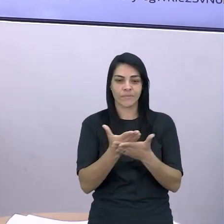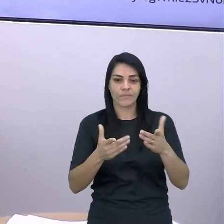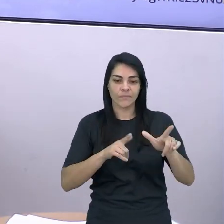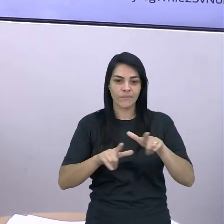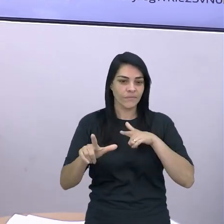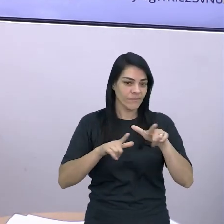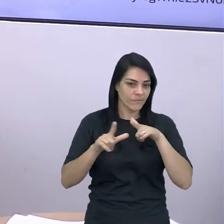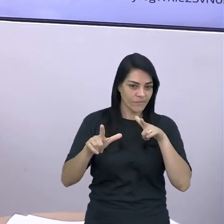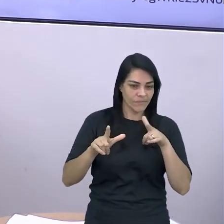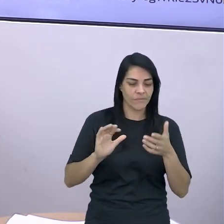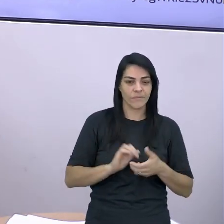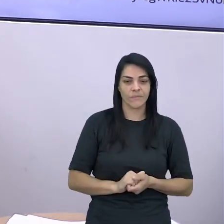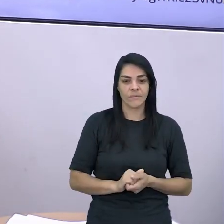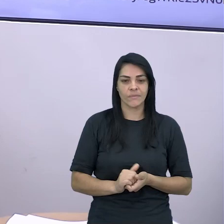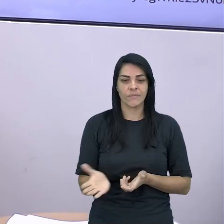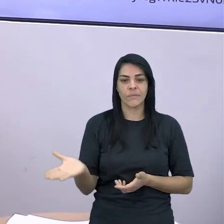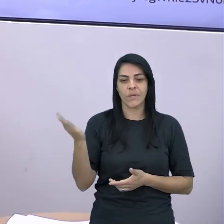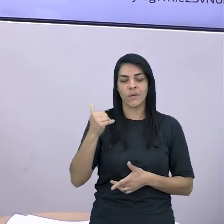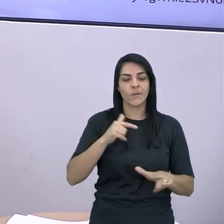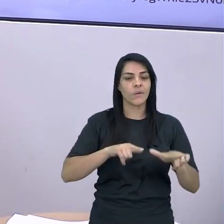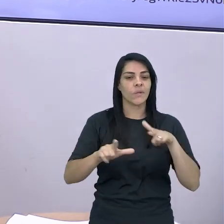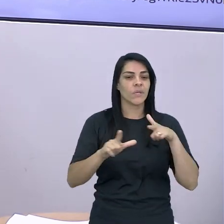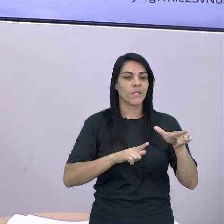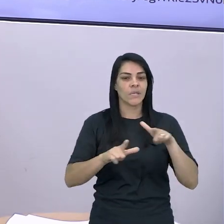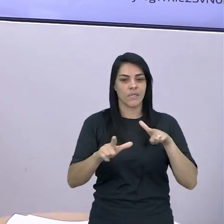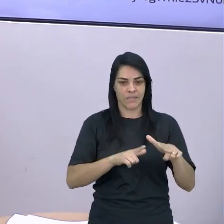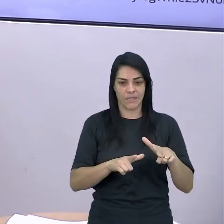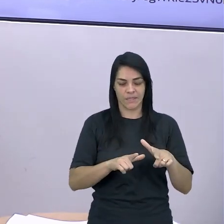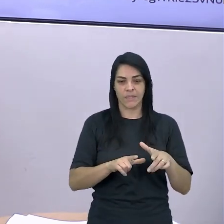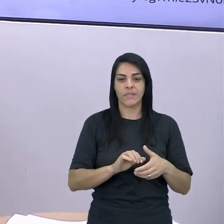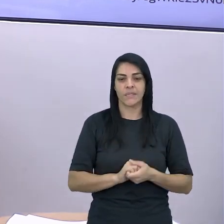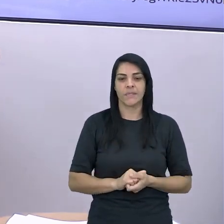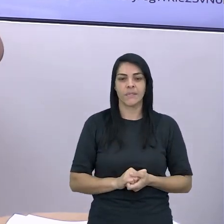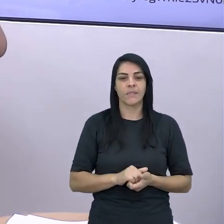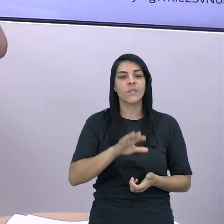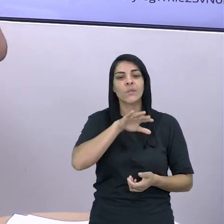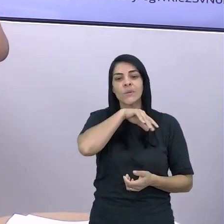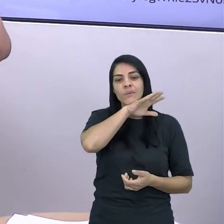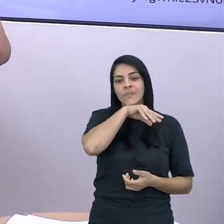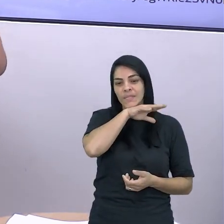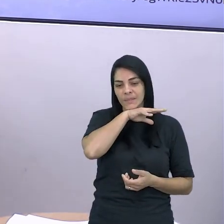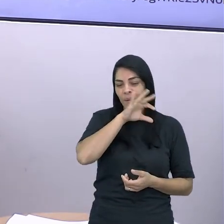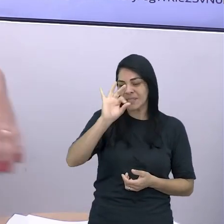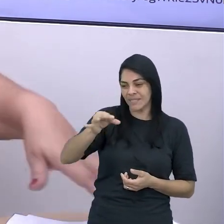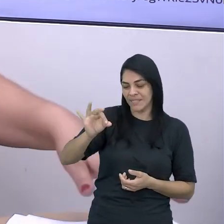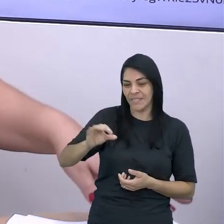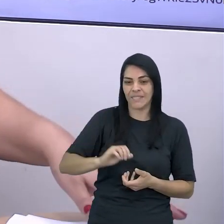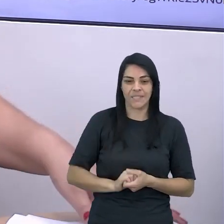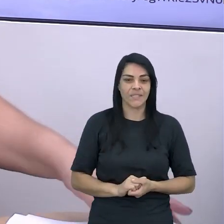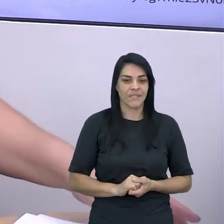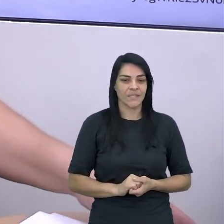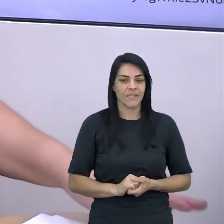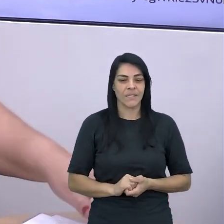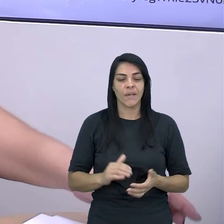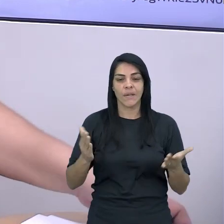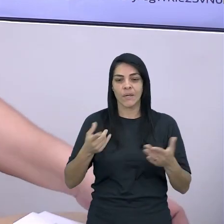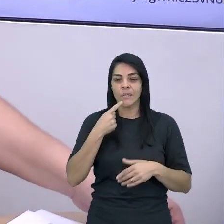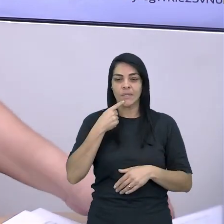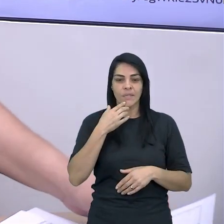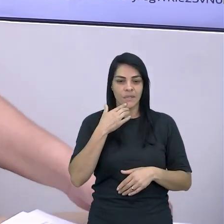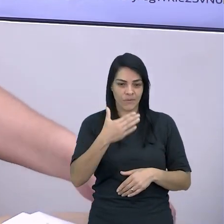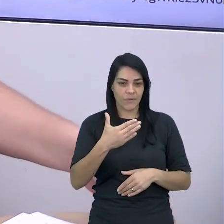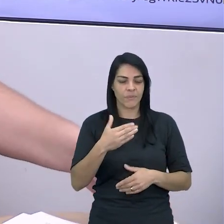isso também, gente. Vamos trabalhar com as espécies de animais, certo? Agora eu vou pedir para voltar para